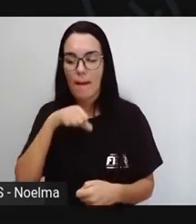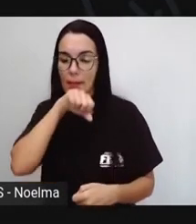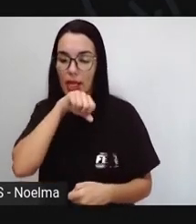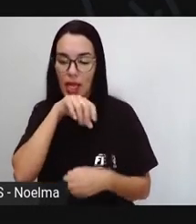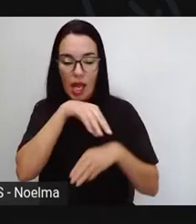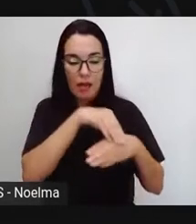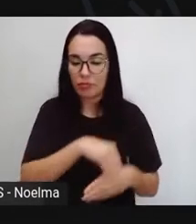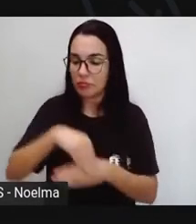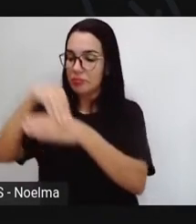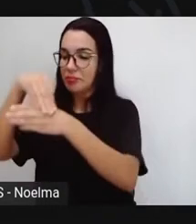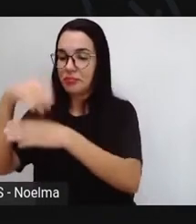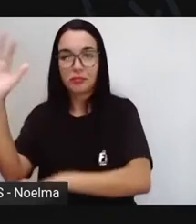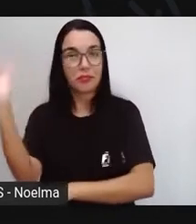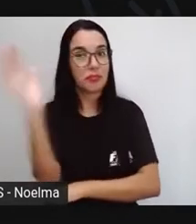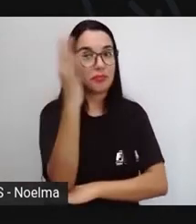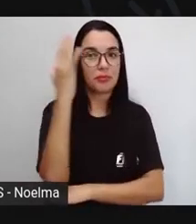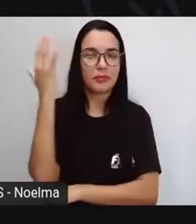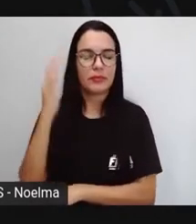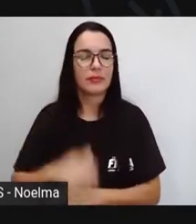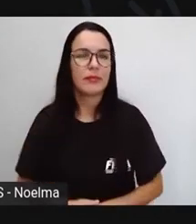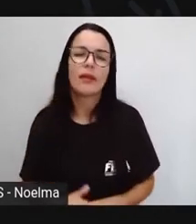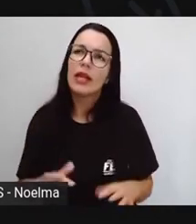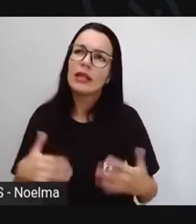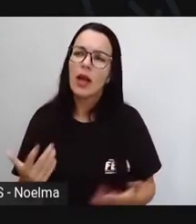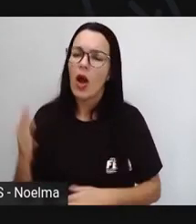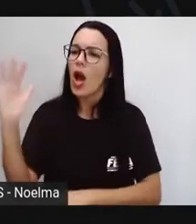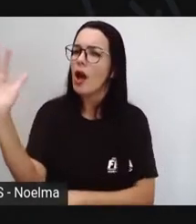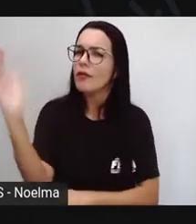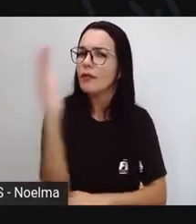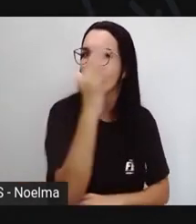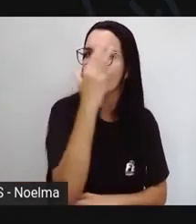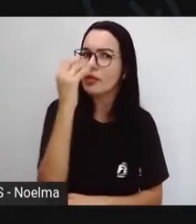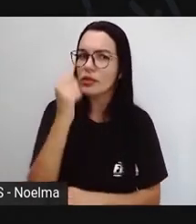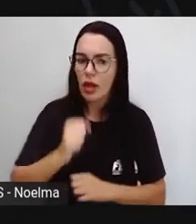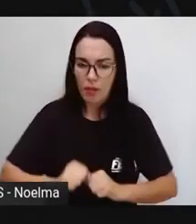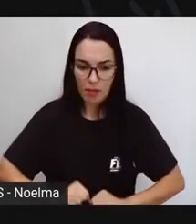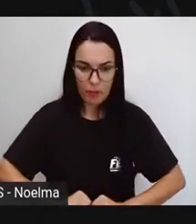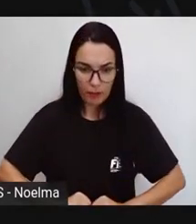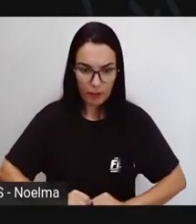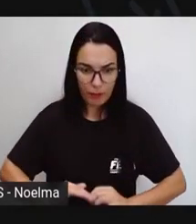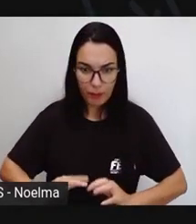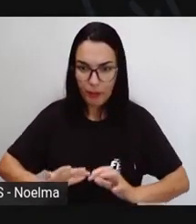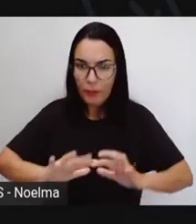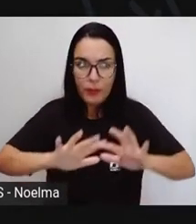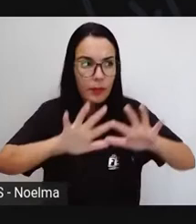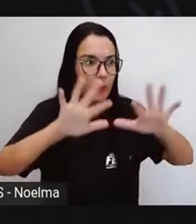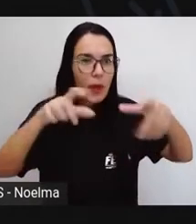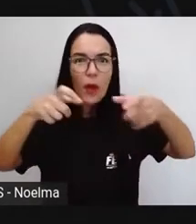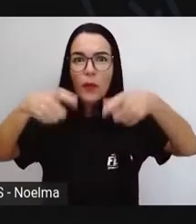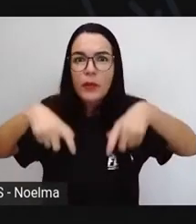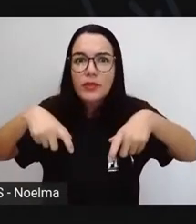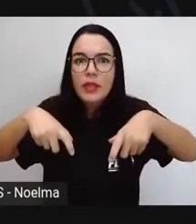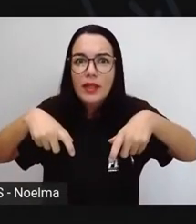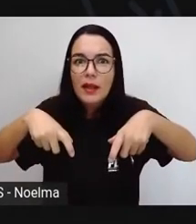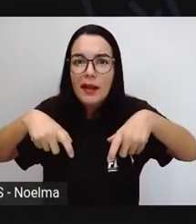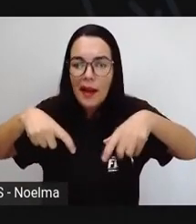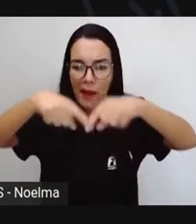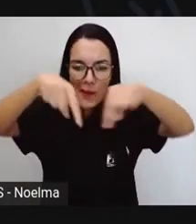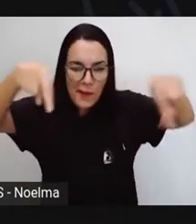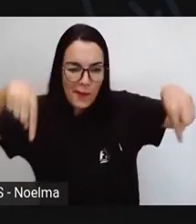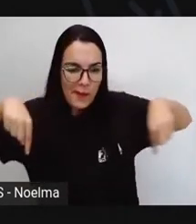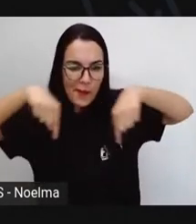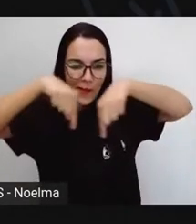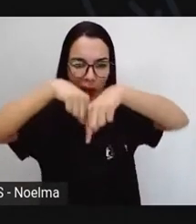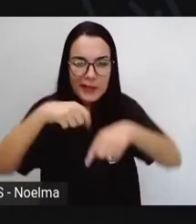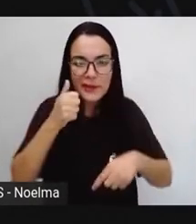-la até lá. A floresta crescia dentro do quarto de Mariana. Uma floresta feita de